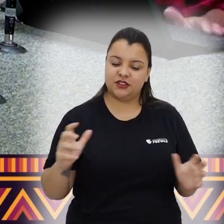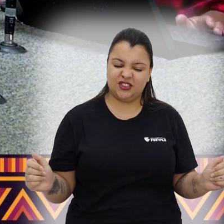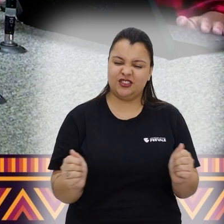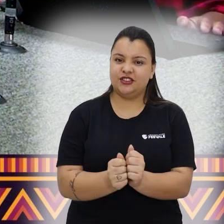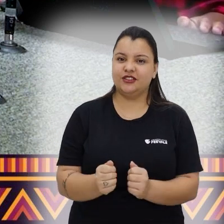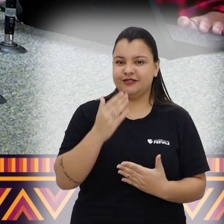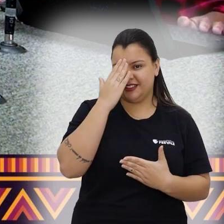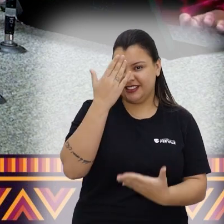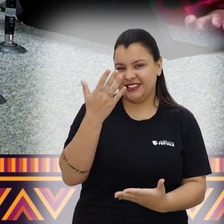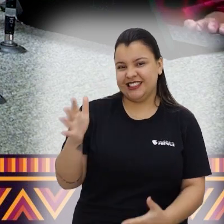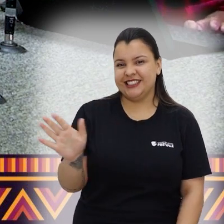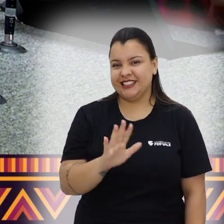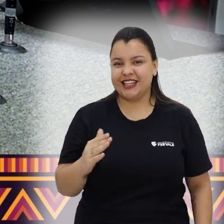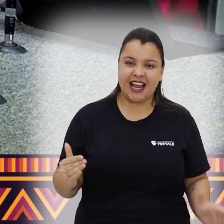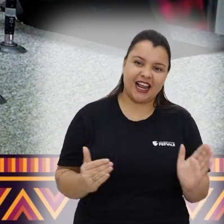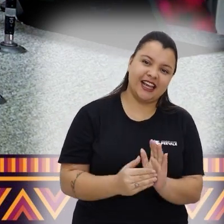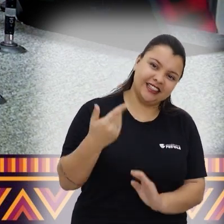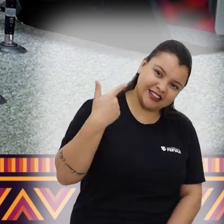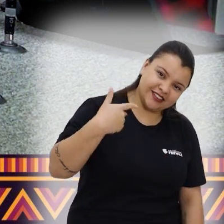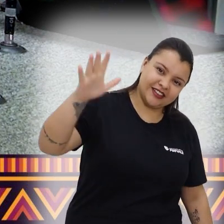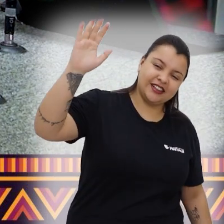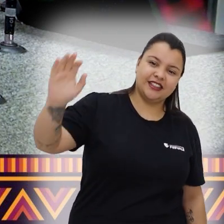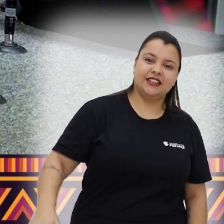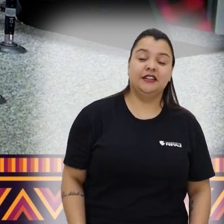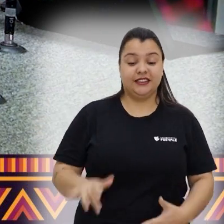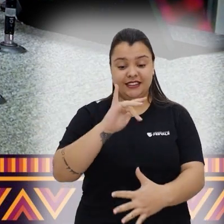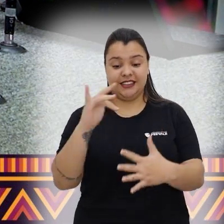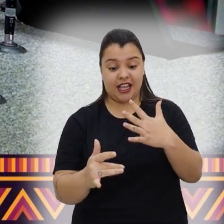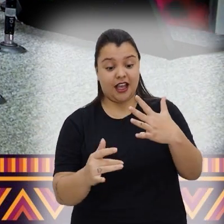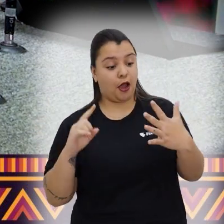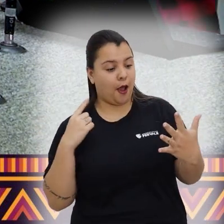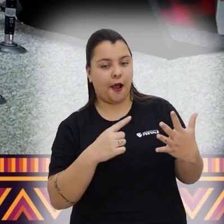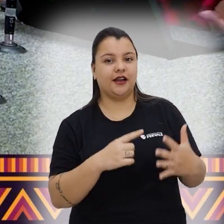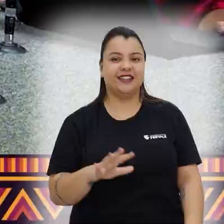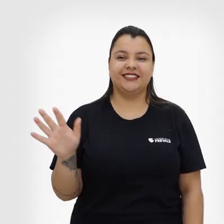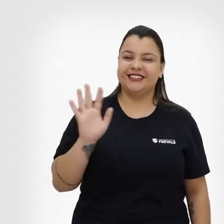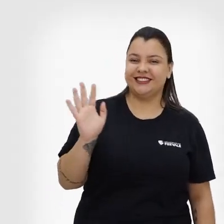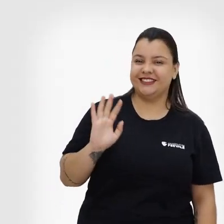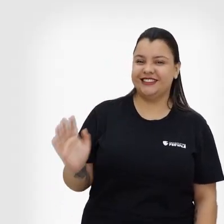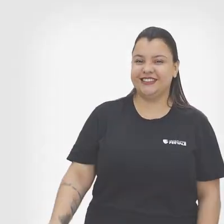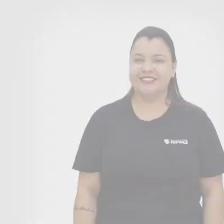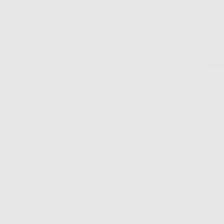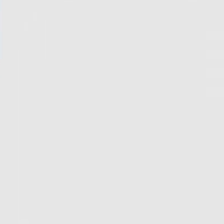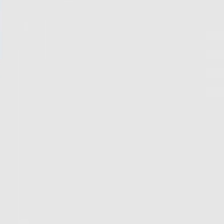até a próxima. Até a Tá? próxima. Obrigado. Nos sigam nas nossas redes sociais. Tchau. Valeu.